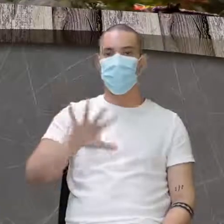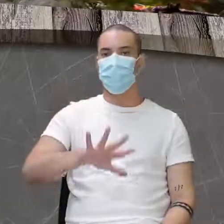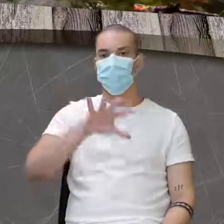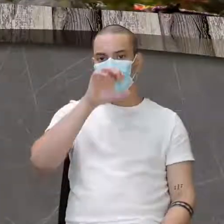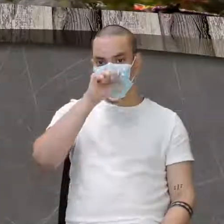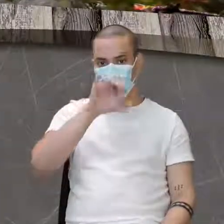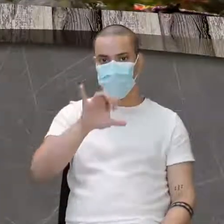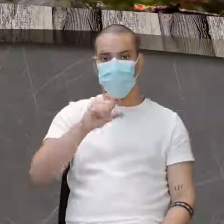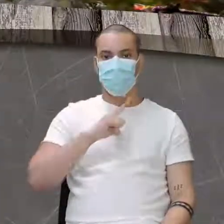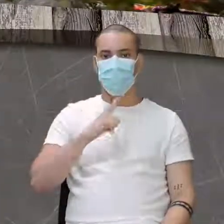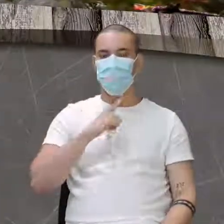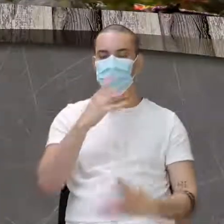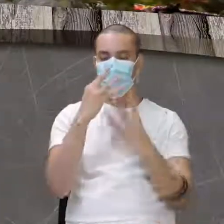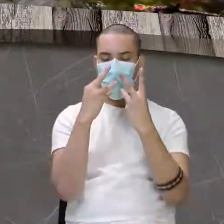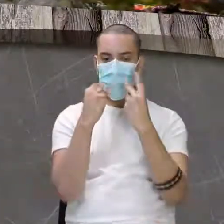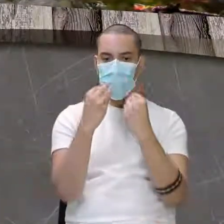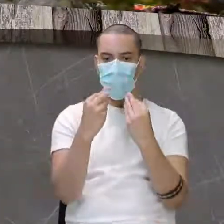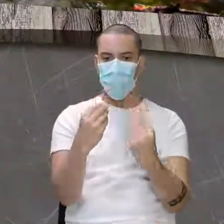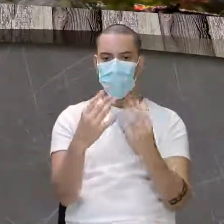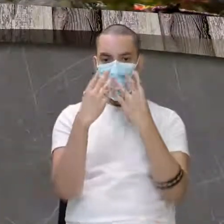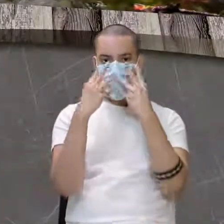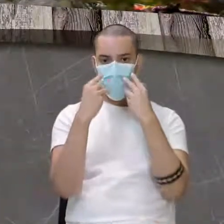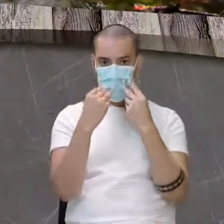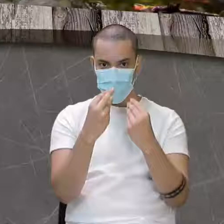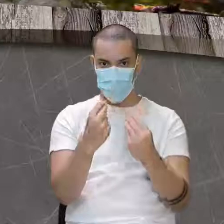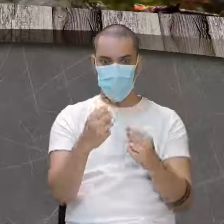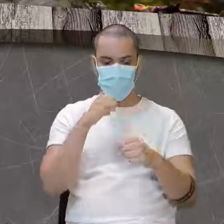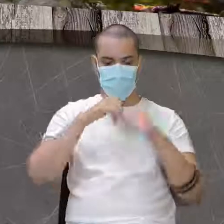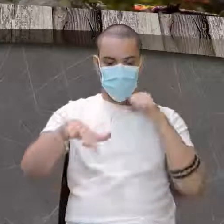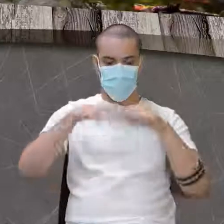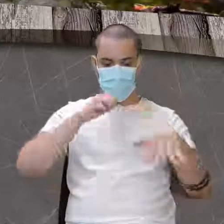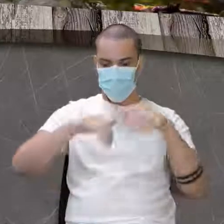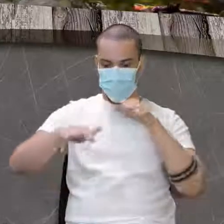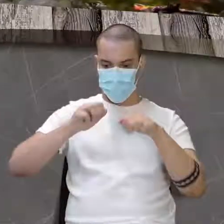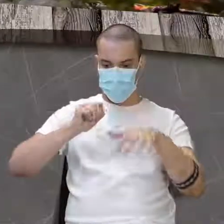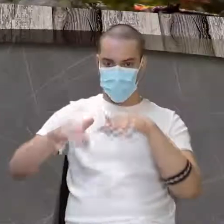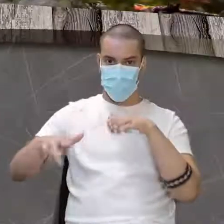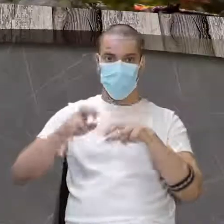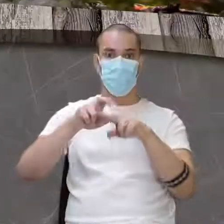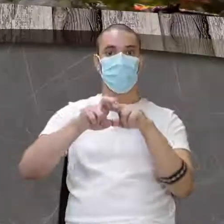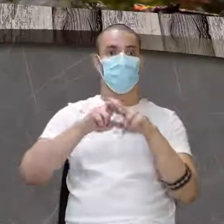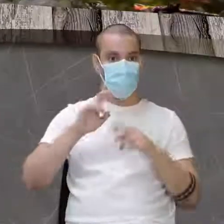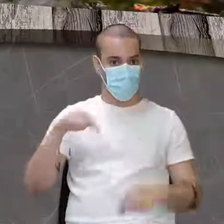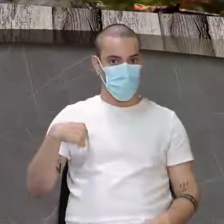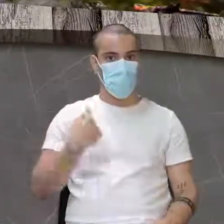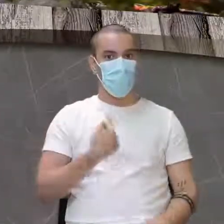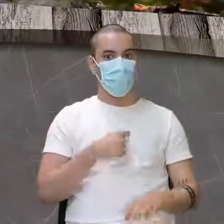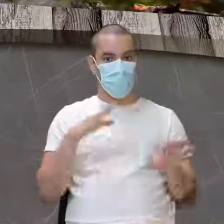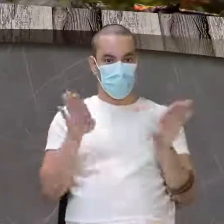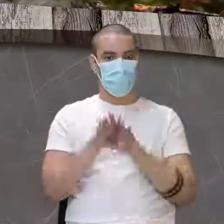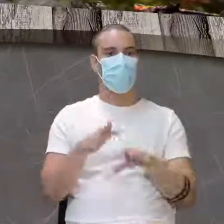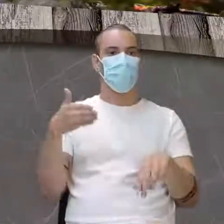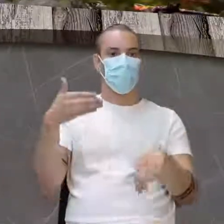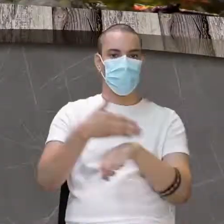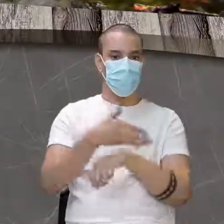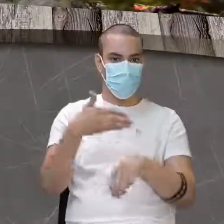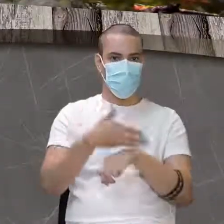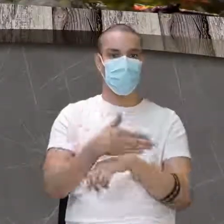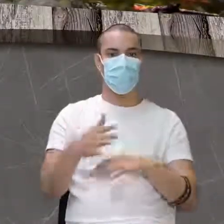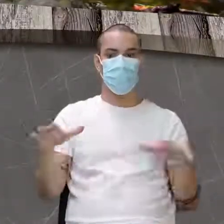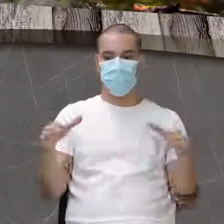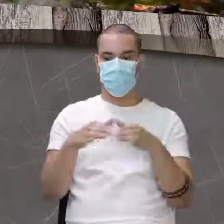respirando, você tem gotículas de água também se dispersando no ar. Então, a gente também acaba participando desse